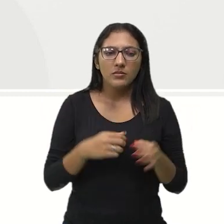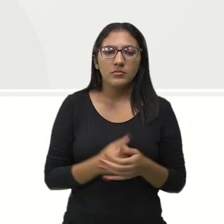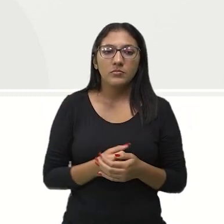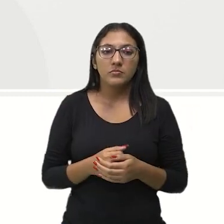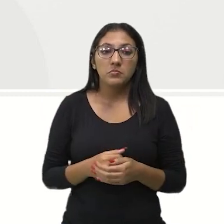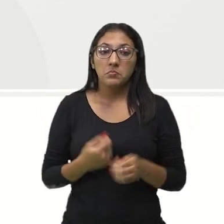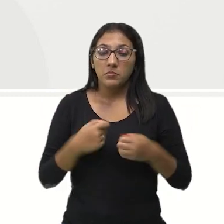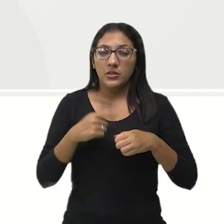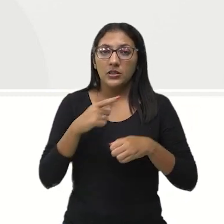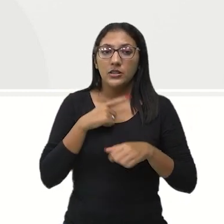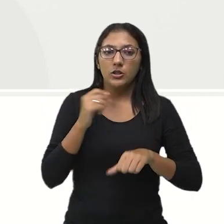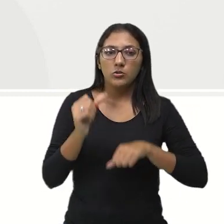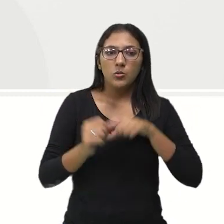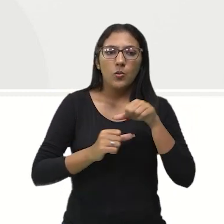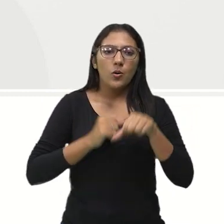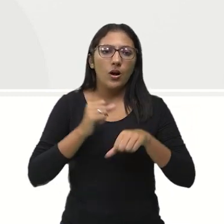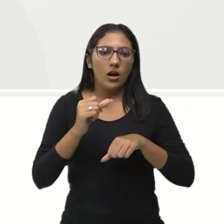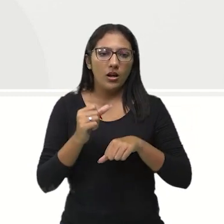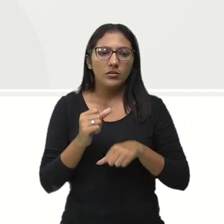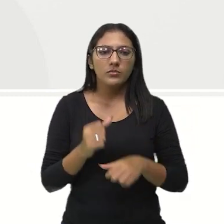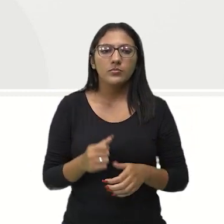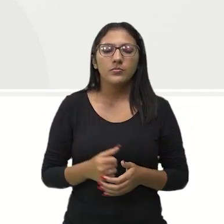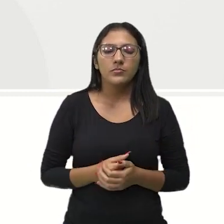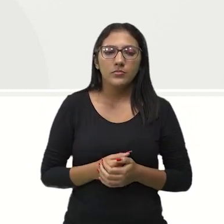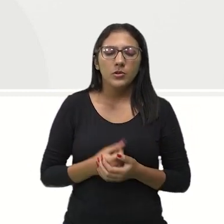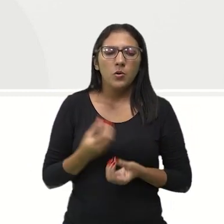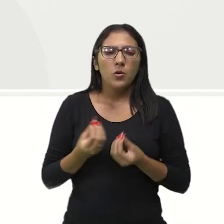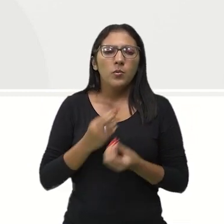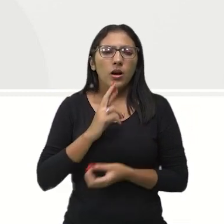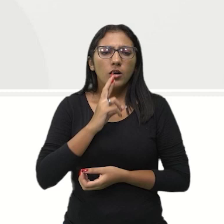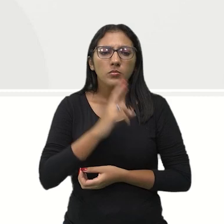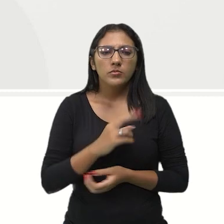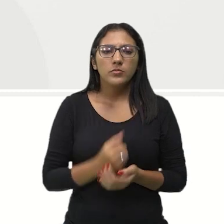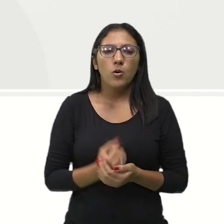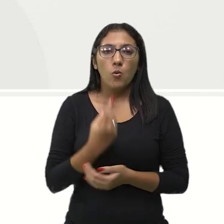120 centímetros é a mesma coisa que 1,2 metro.